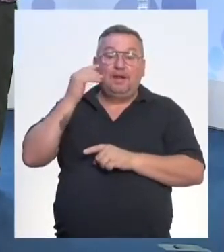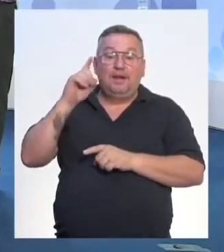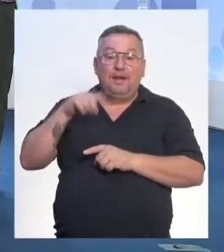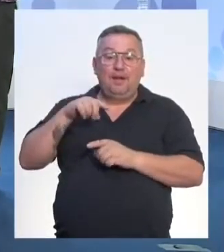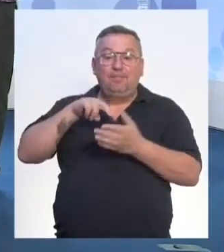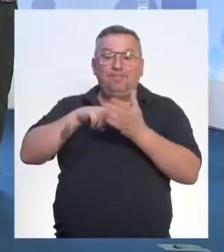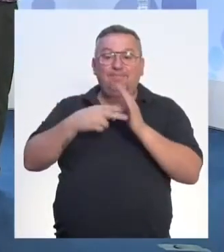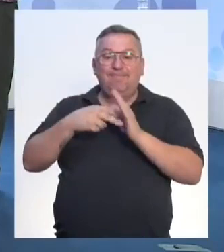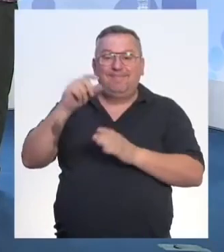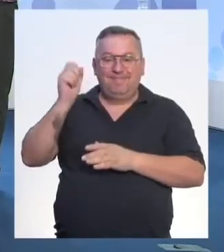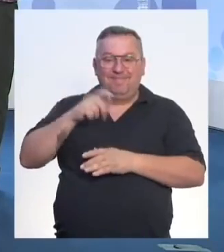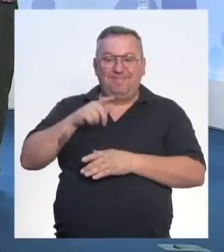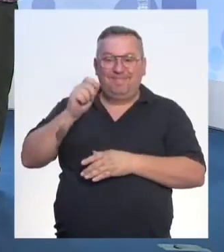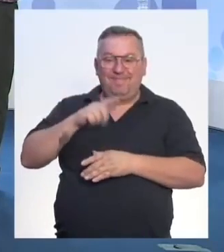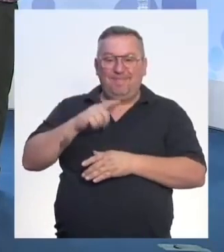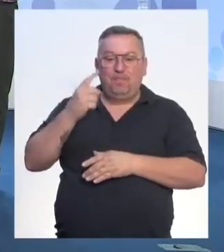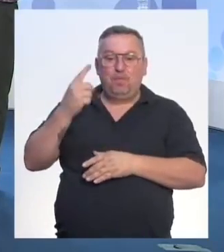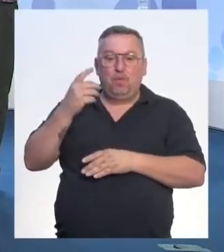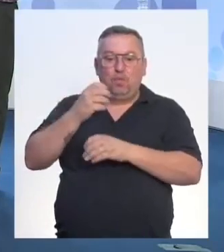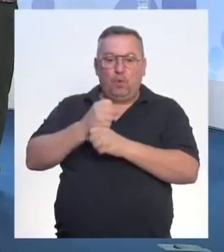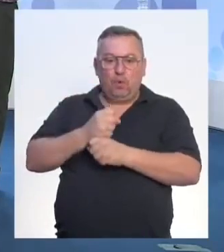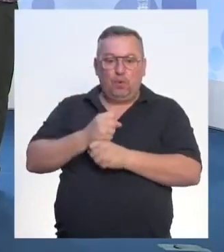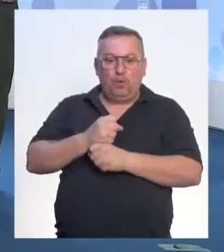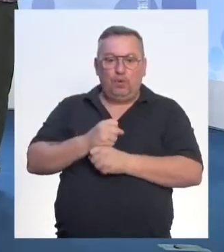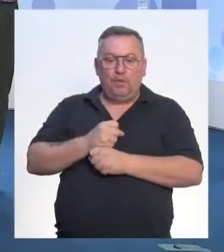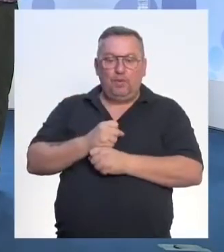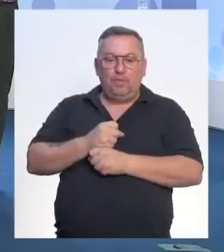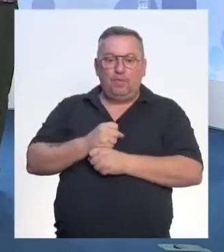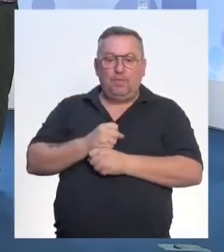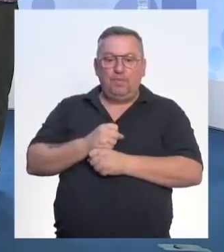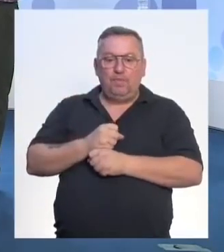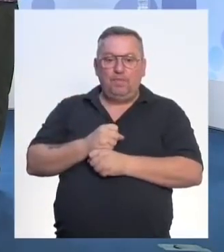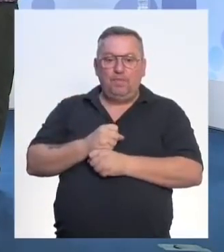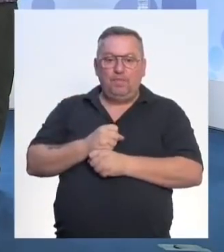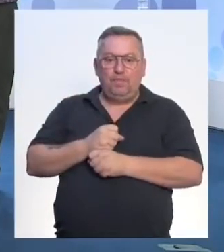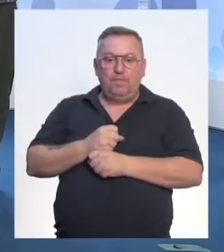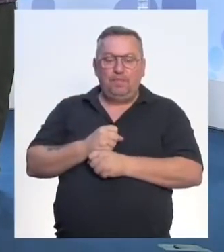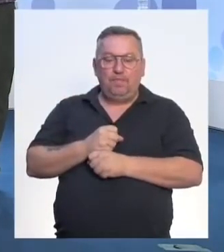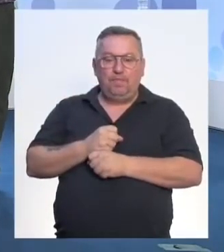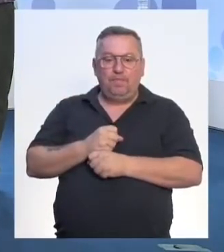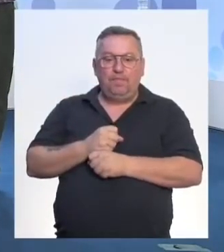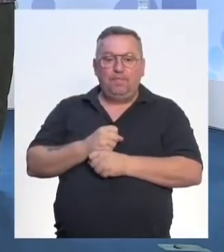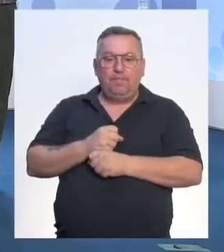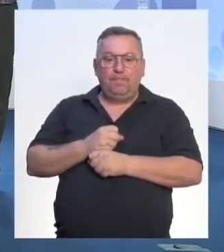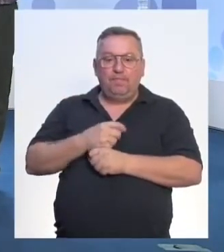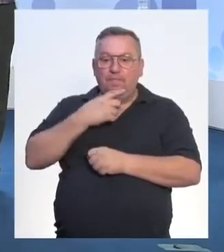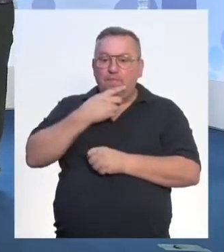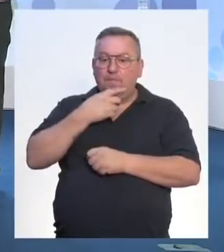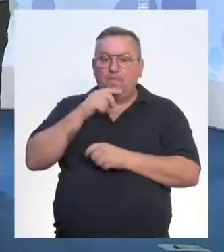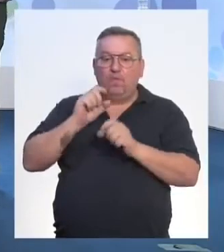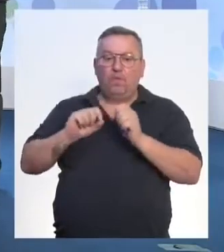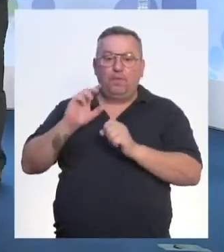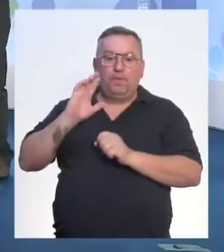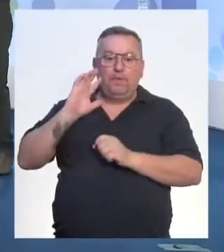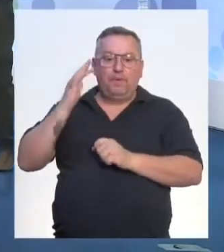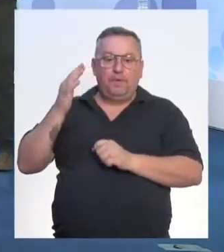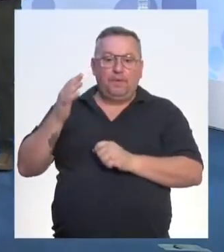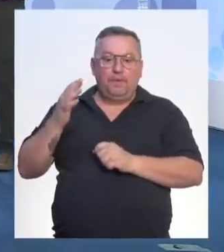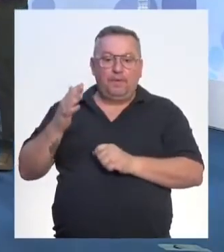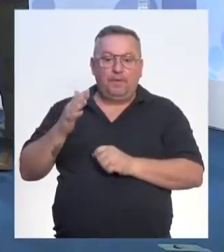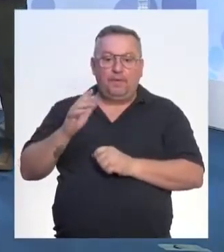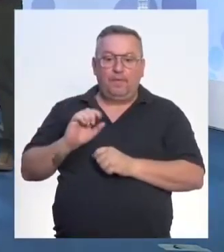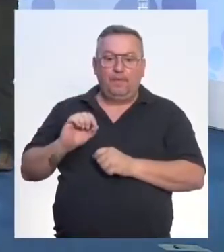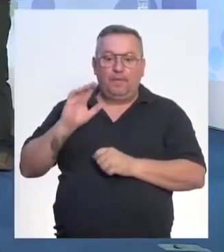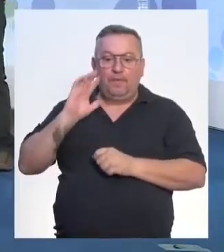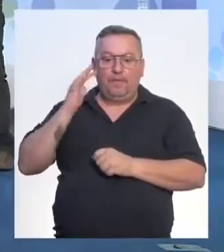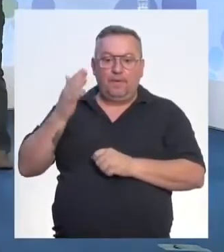o em azul. Vale 1 ponto. Beleza? Tudo Sim, bem? Tranquilo. Só que o que acontece? O que